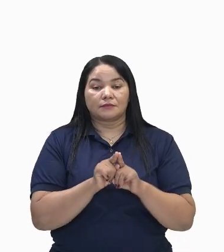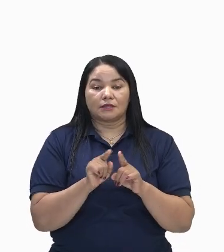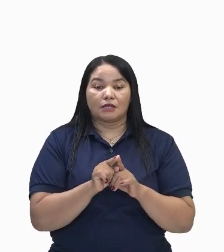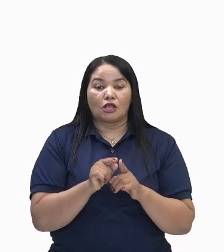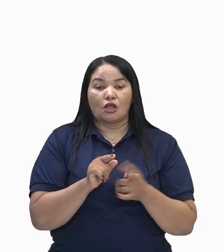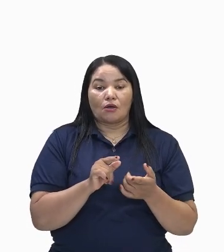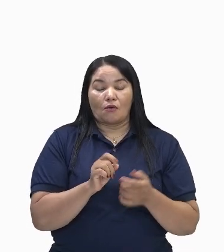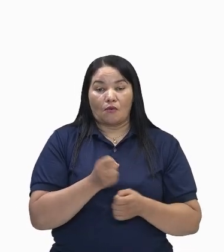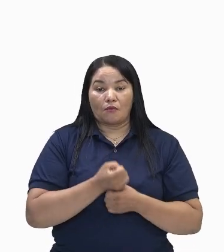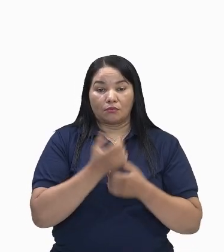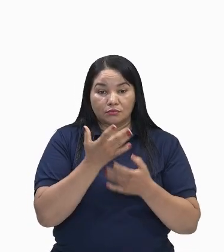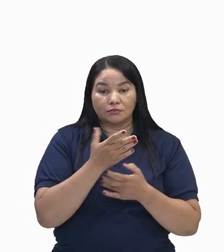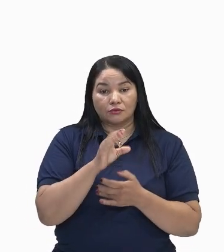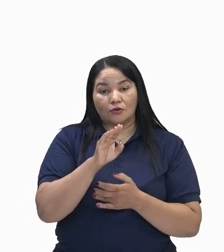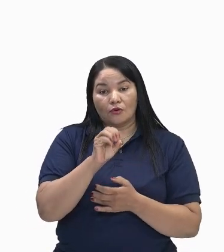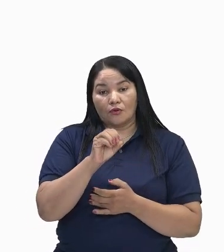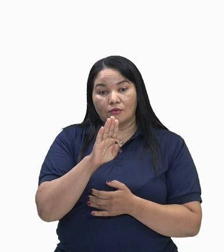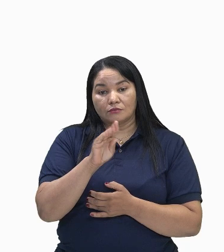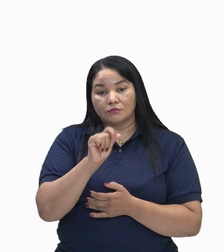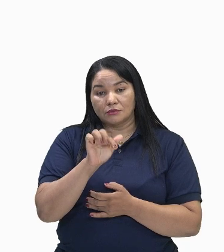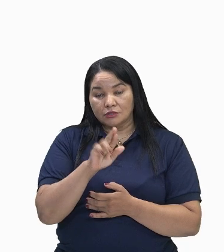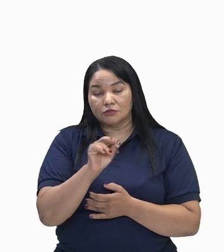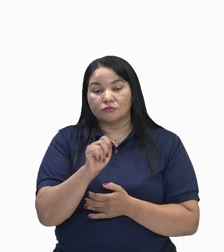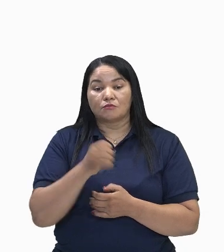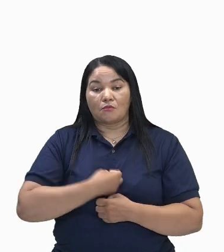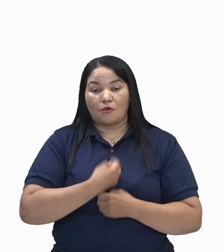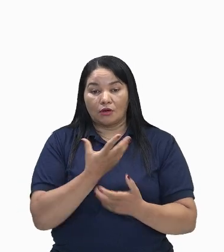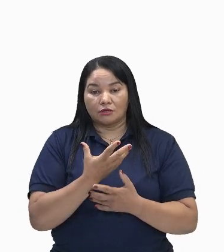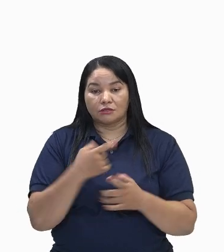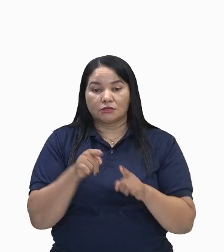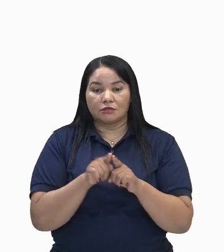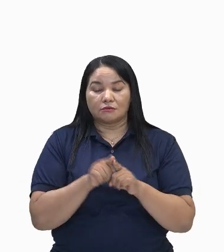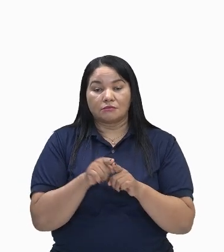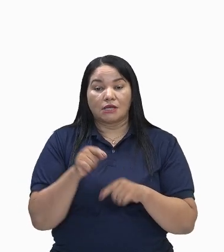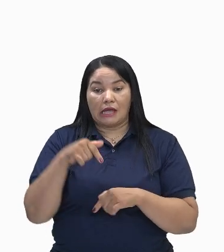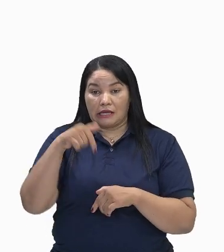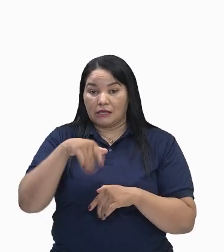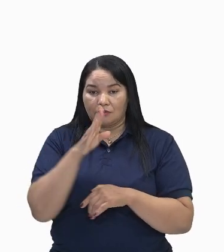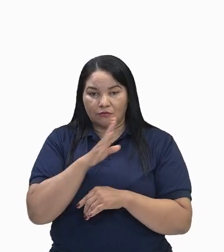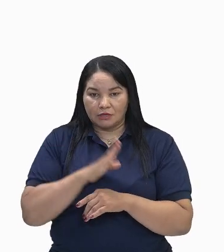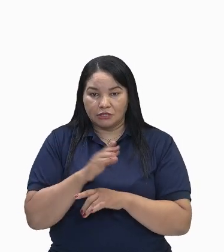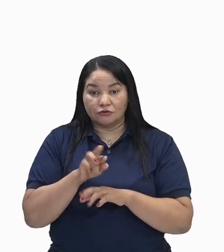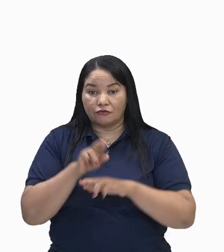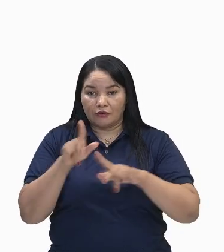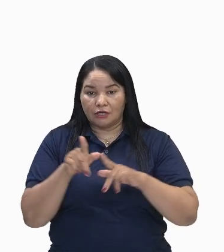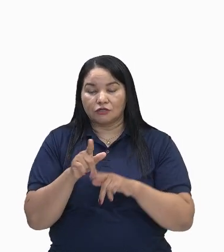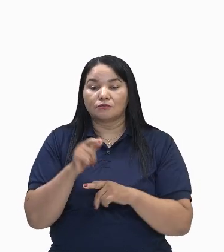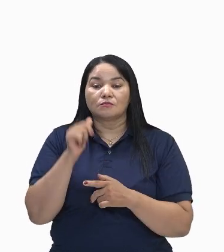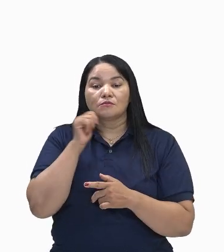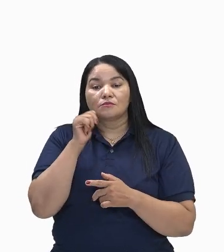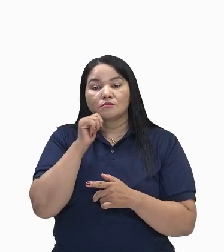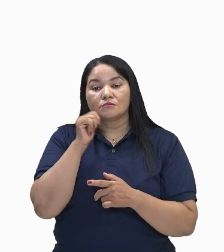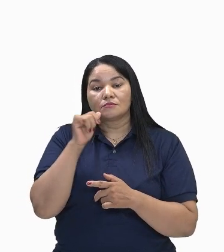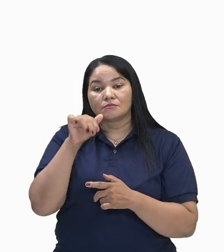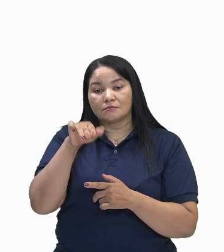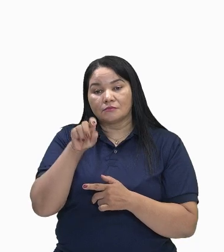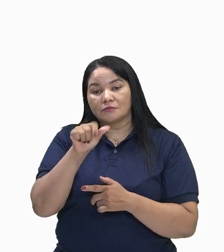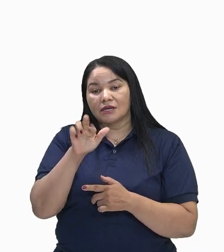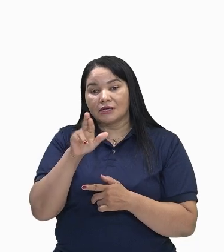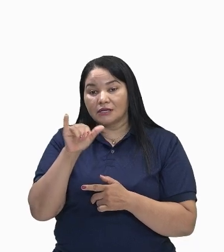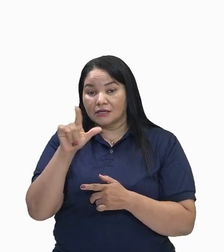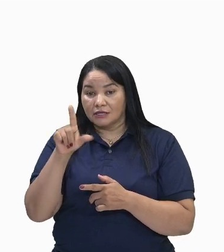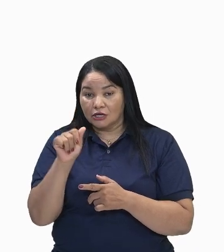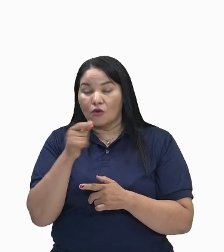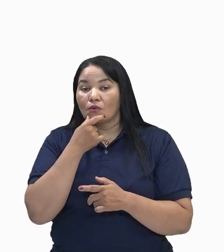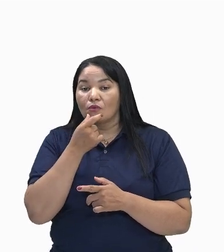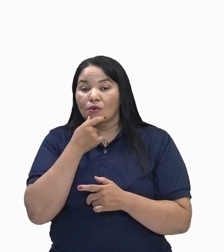Manuel Maria Barbosa do Bocage. Aqui no Brasil, temos Marília de Dirceu. Lembra que eu falei para